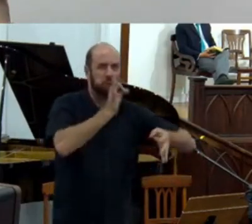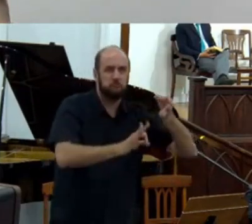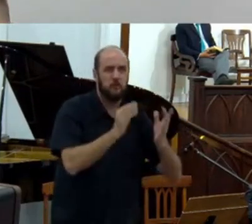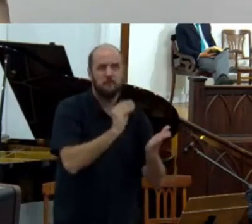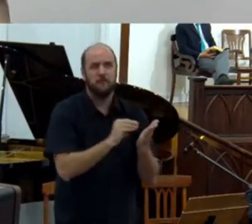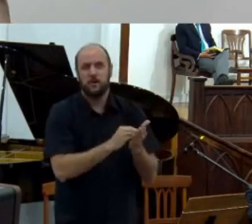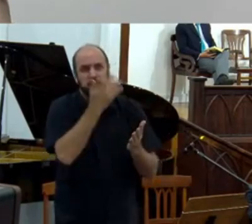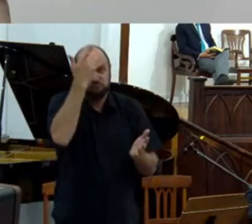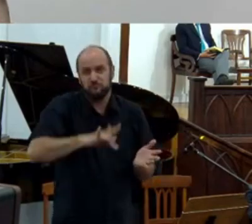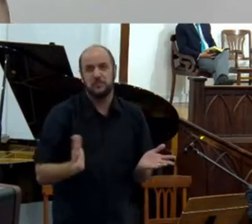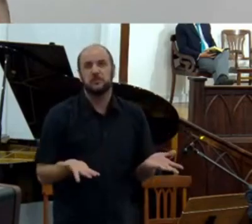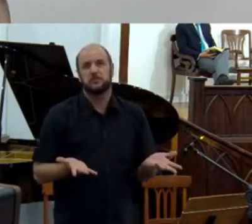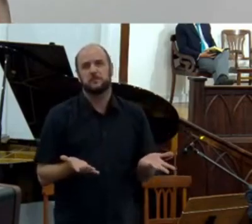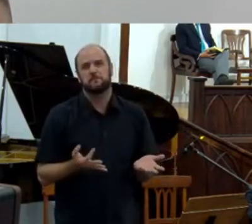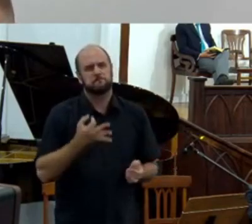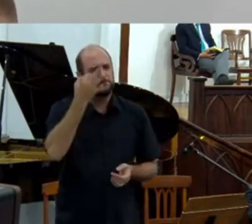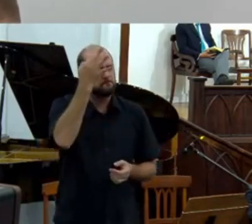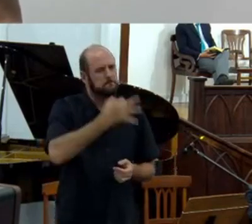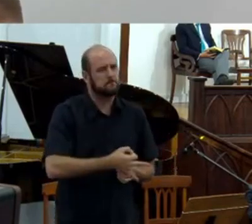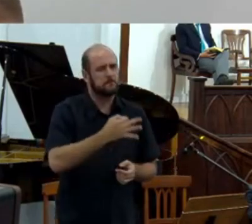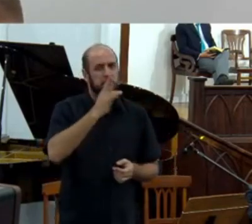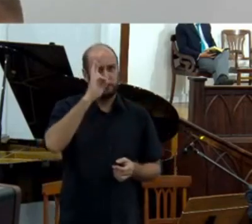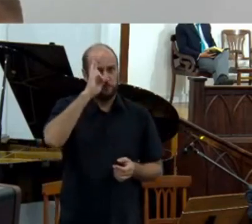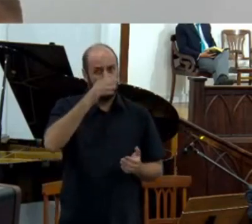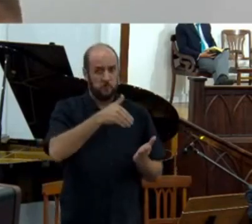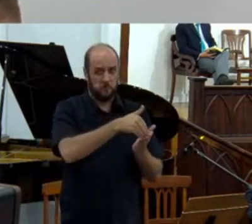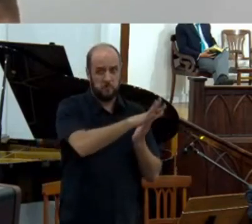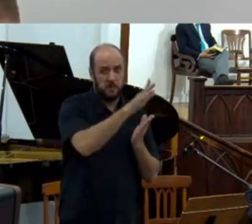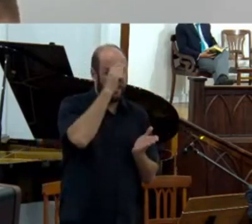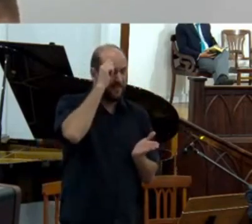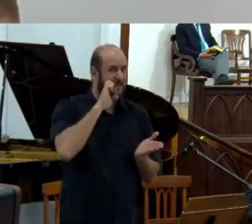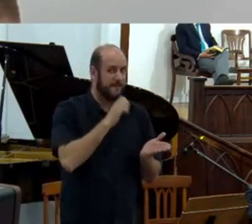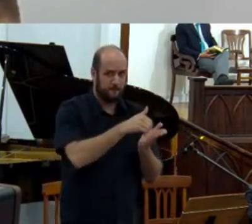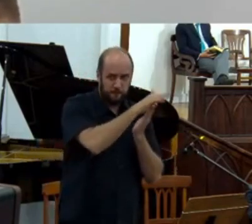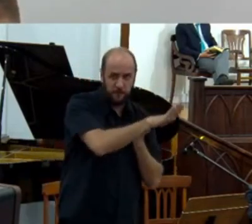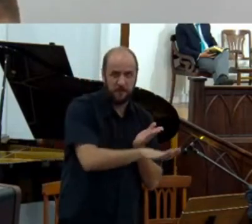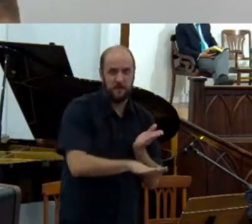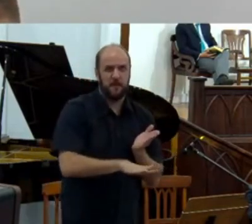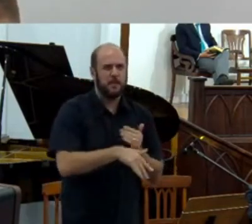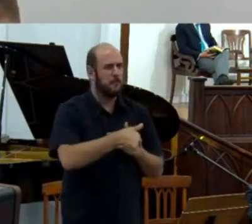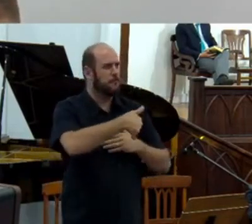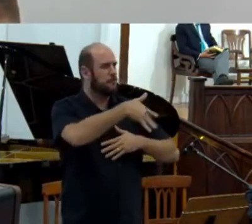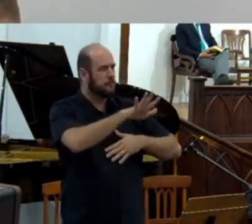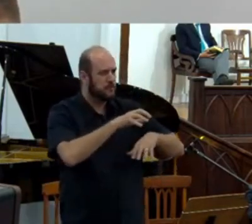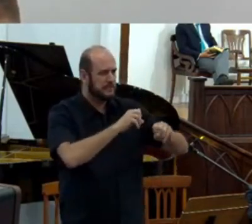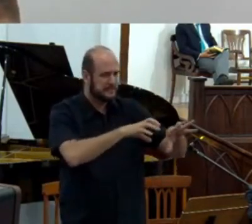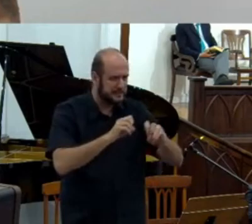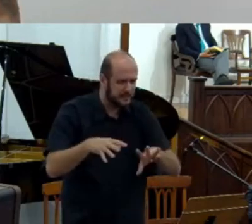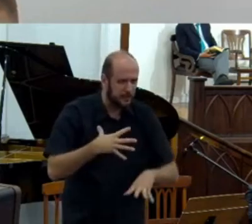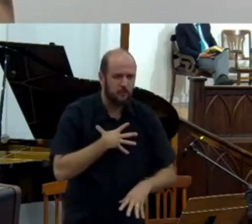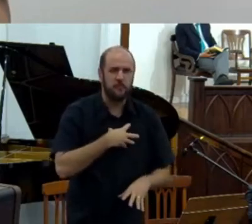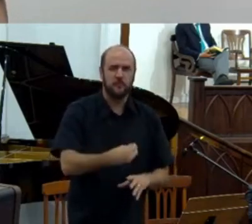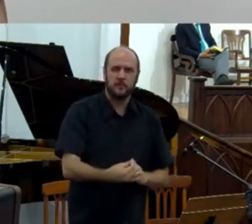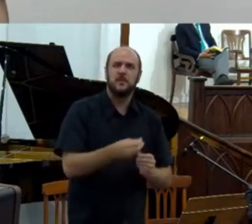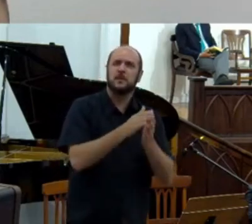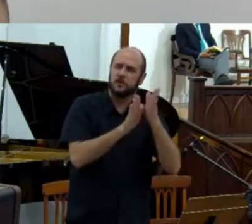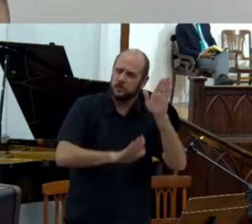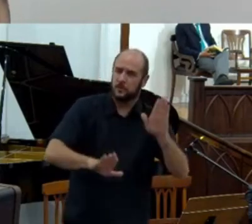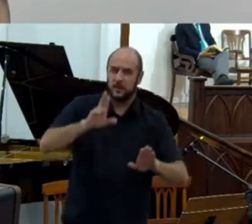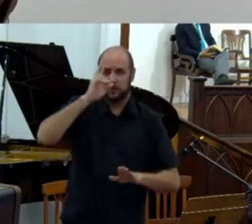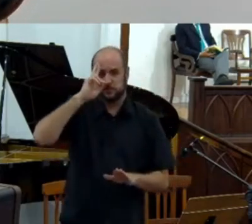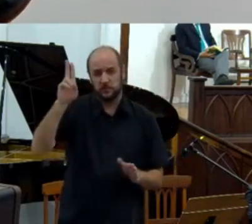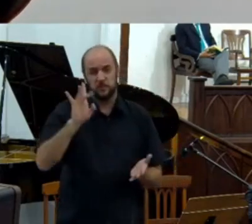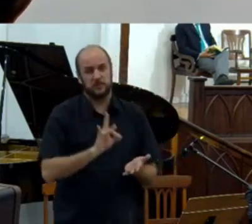injustos. Certamente, quando o Senhor expulsou Adão e Eva do jardim, e então eles começaram a ensinar seus filhos a respeito a adorar o Senhor,